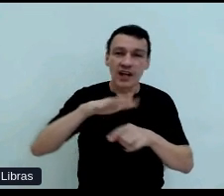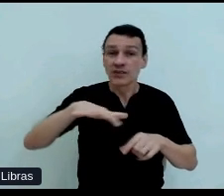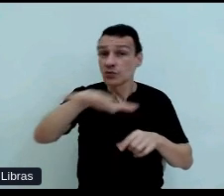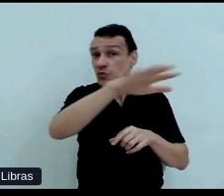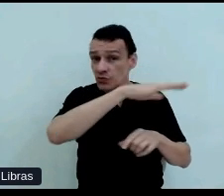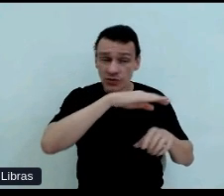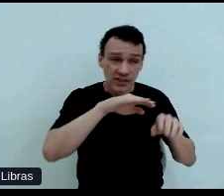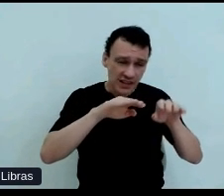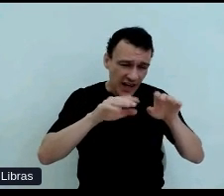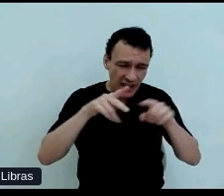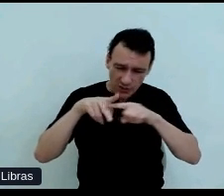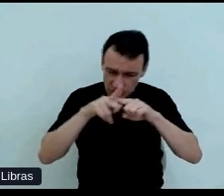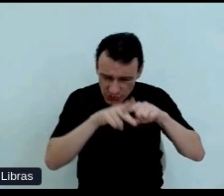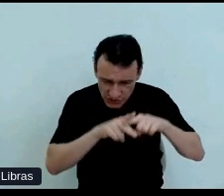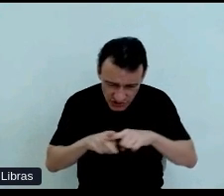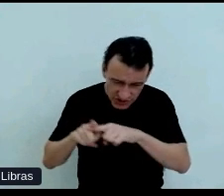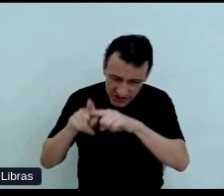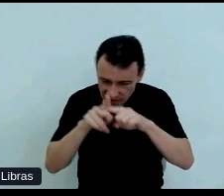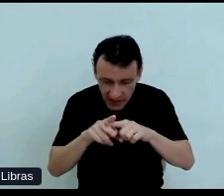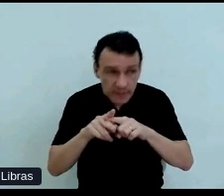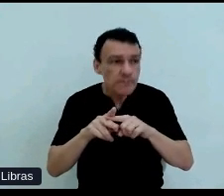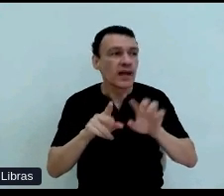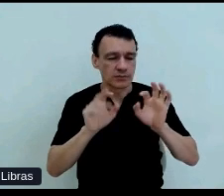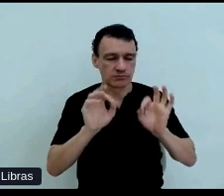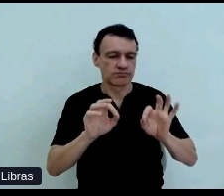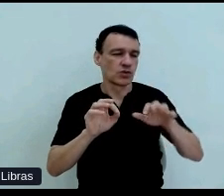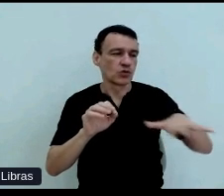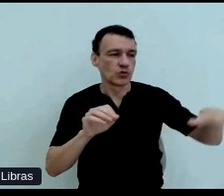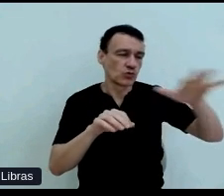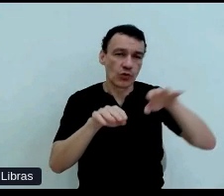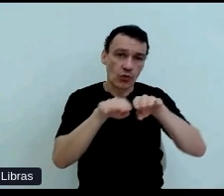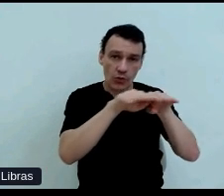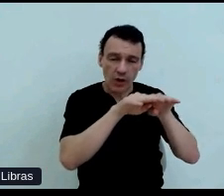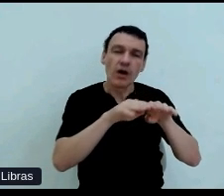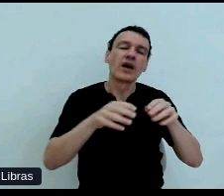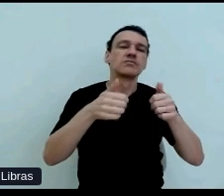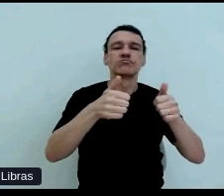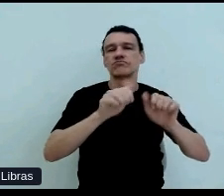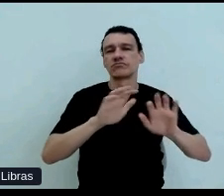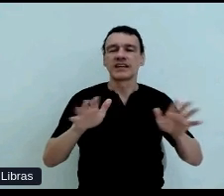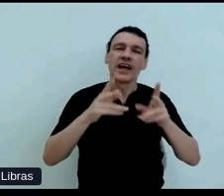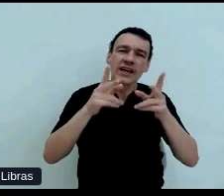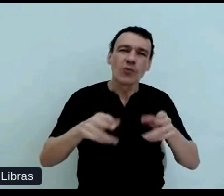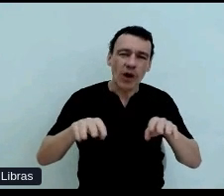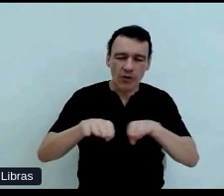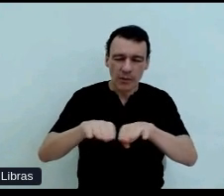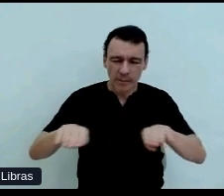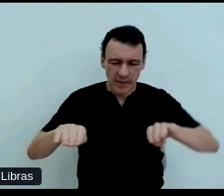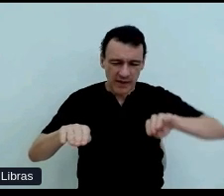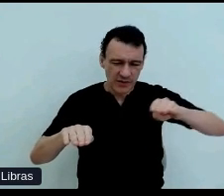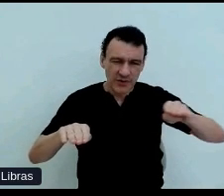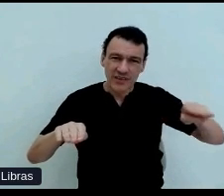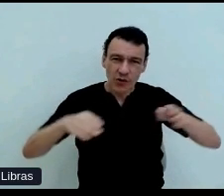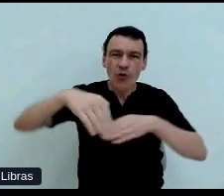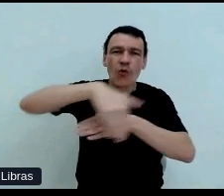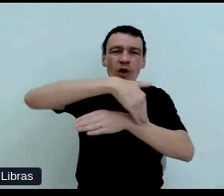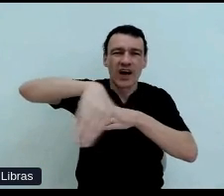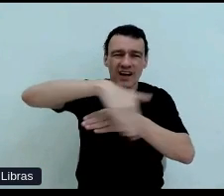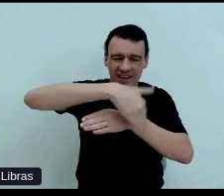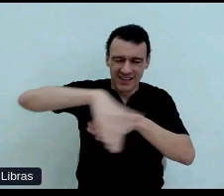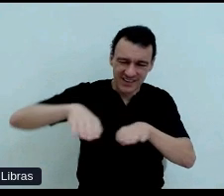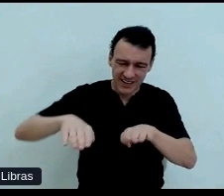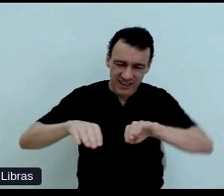nessas possibilidades, de quantas pessoas não diagnosticadas e com quantas condições se tem. Então, é benefício para todo mundo,